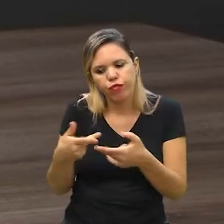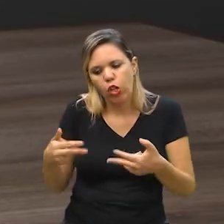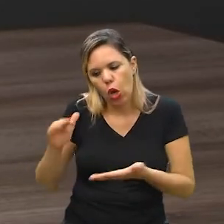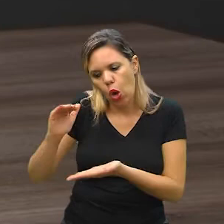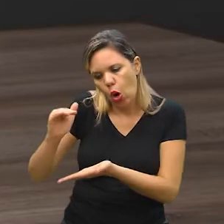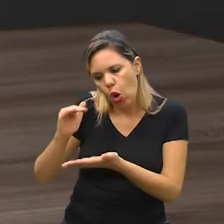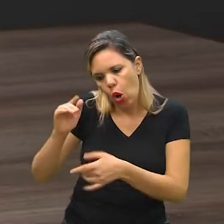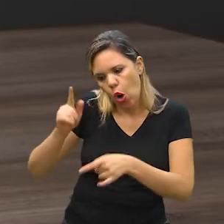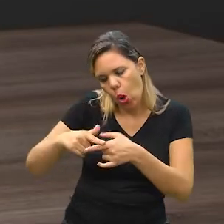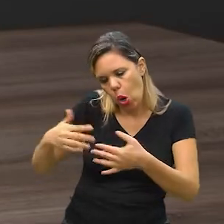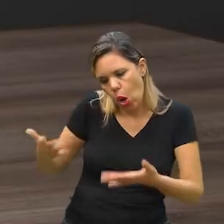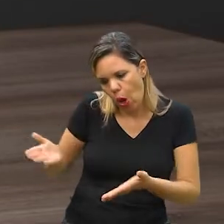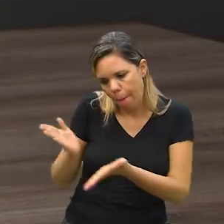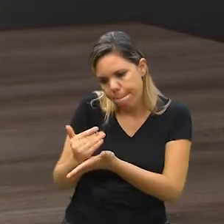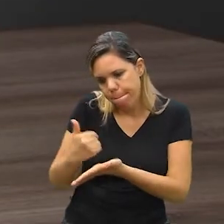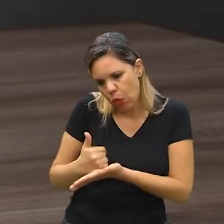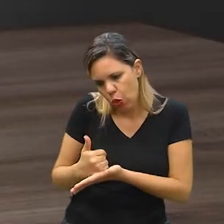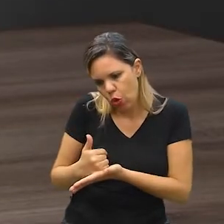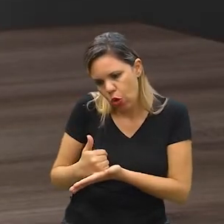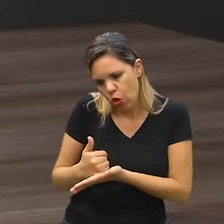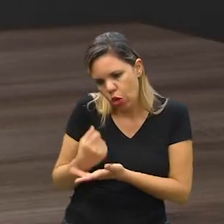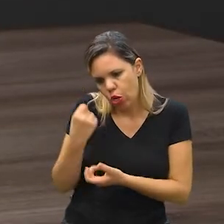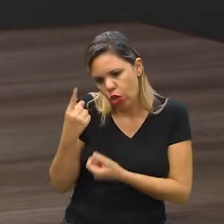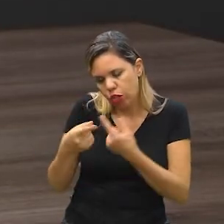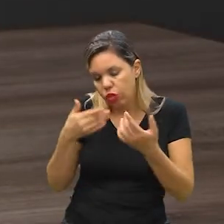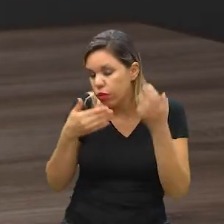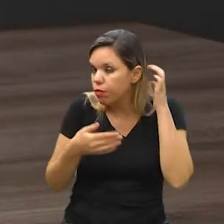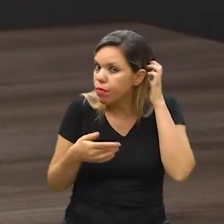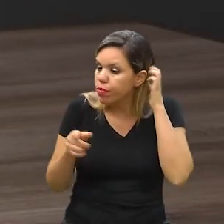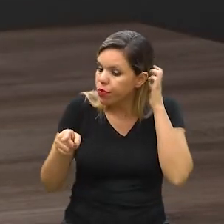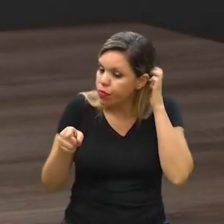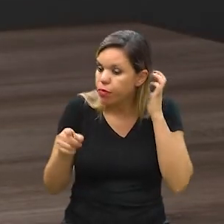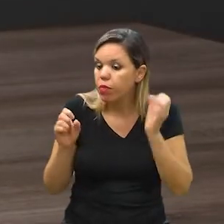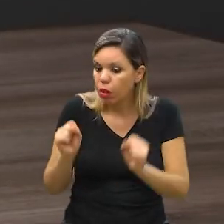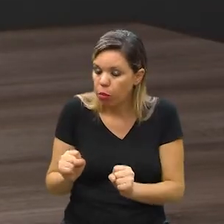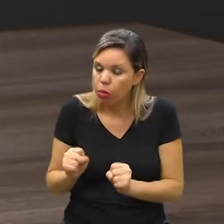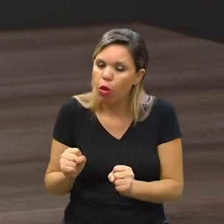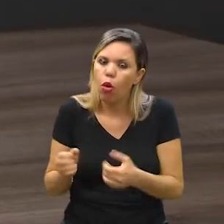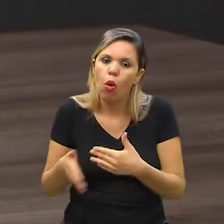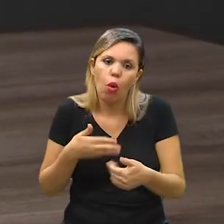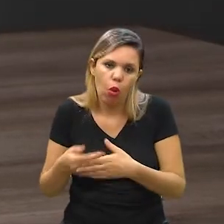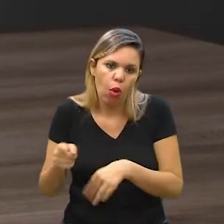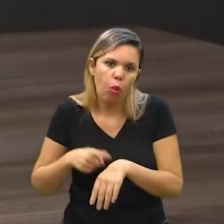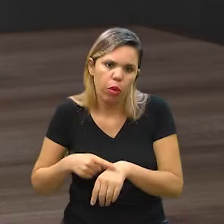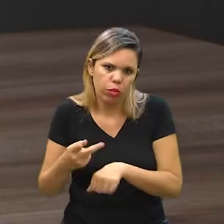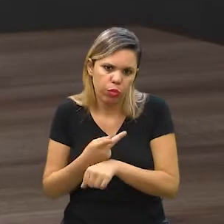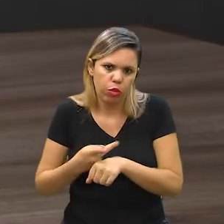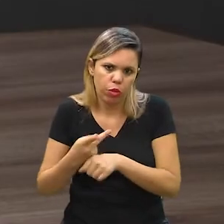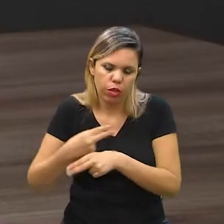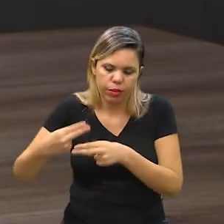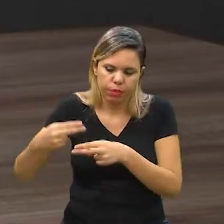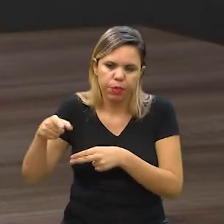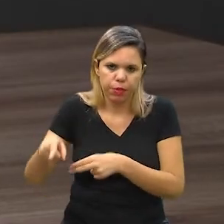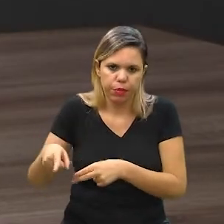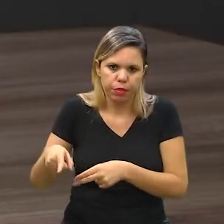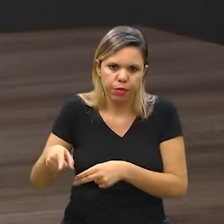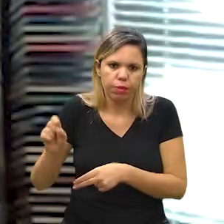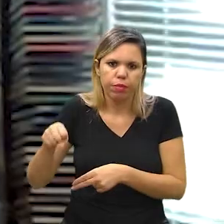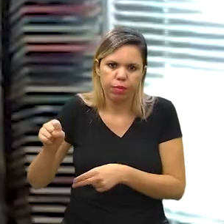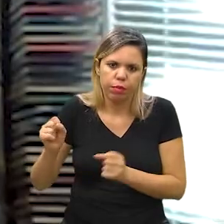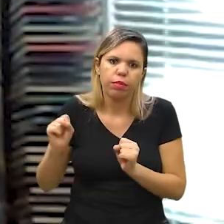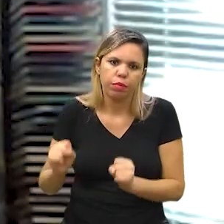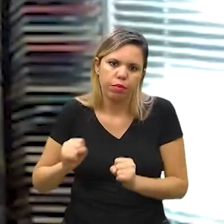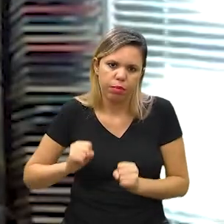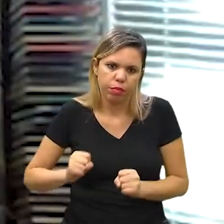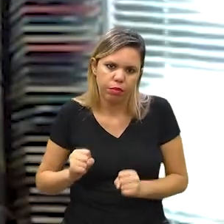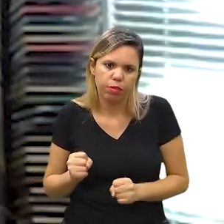vendendo algum kit, vendendo algum bolo, algum doce, ele pode a qualquer momento procurar o Sebrae?